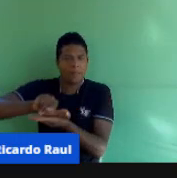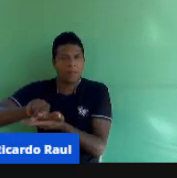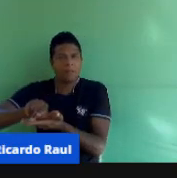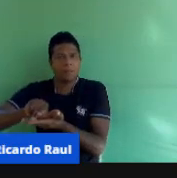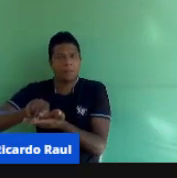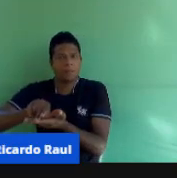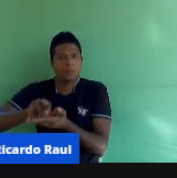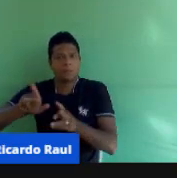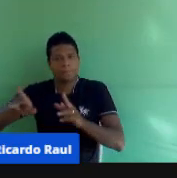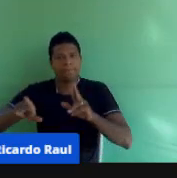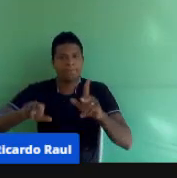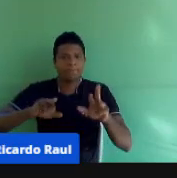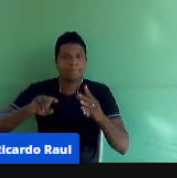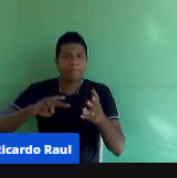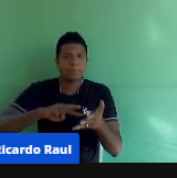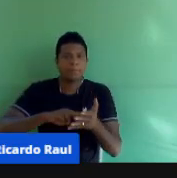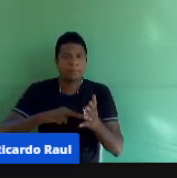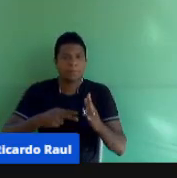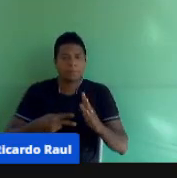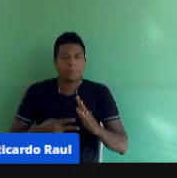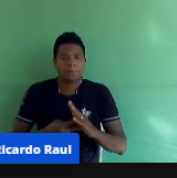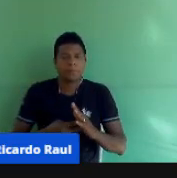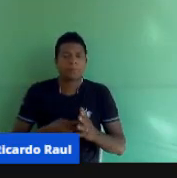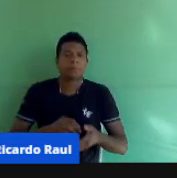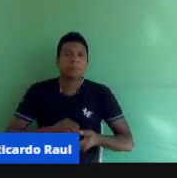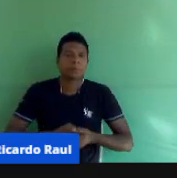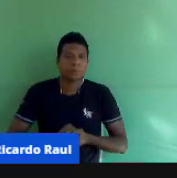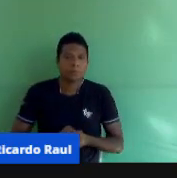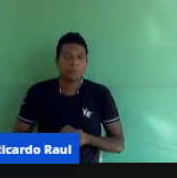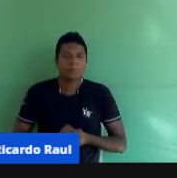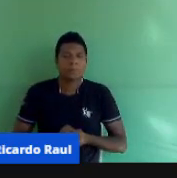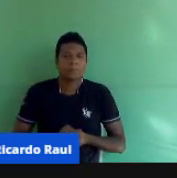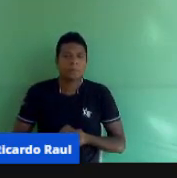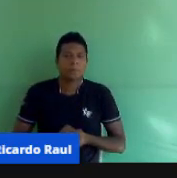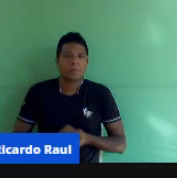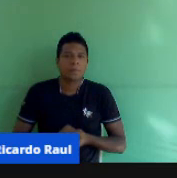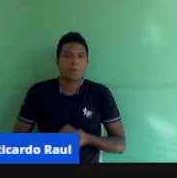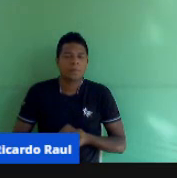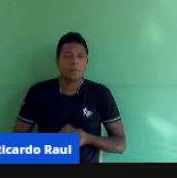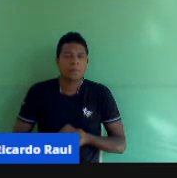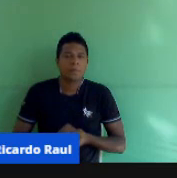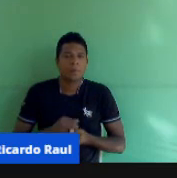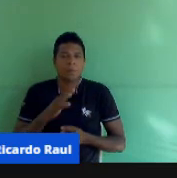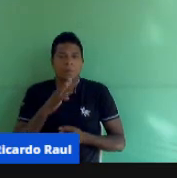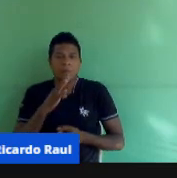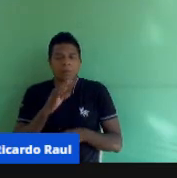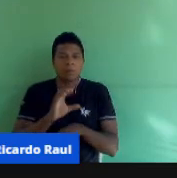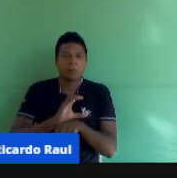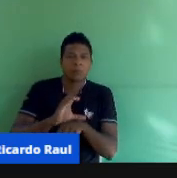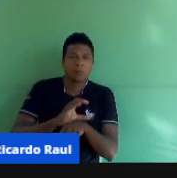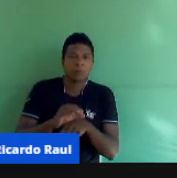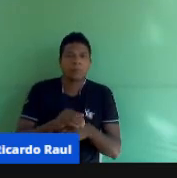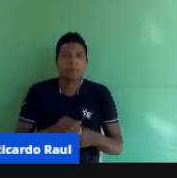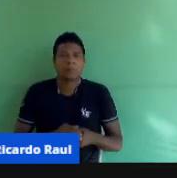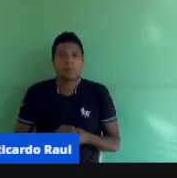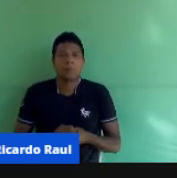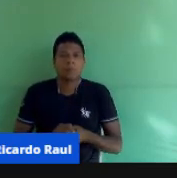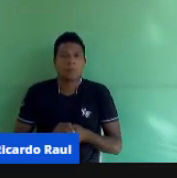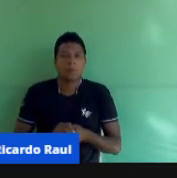múltiplas interpretações, elas devem ser contrapostas ao conhecimento científico, no caso,